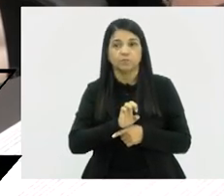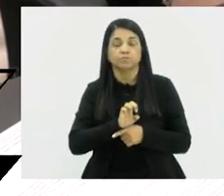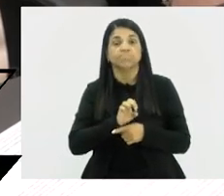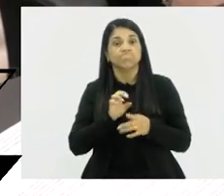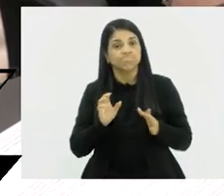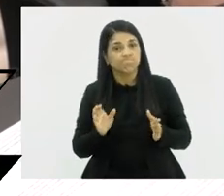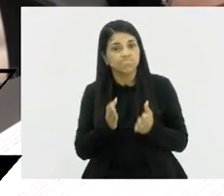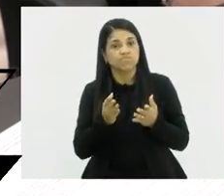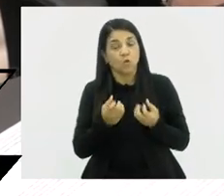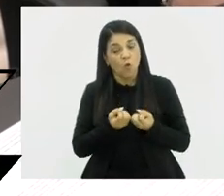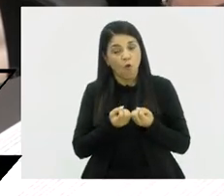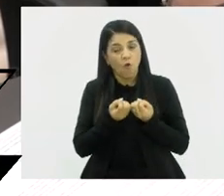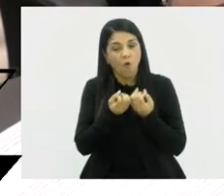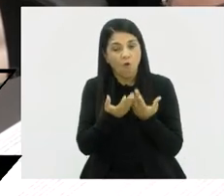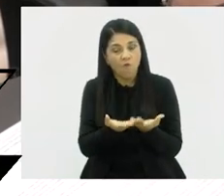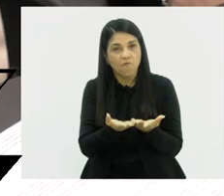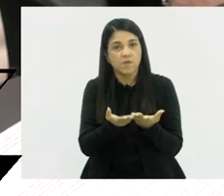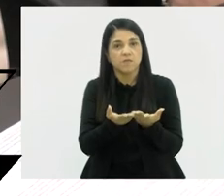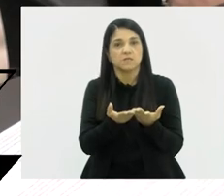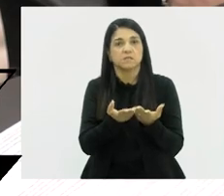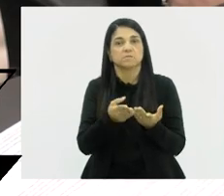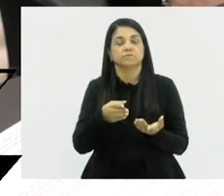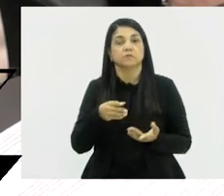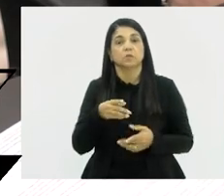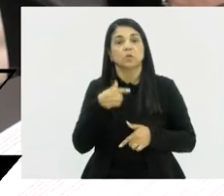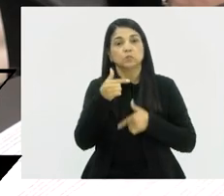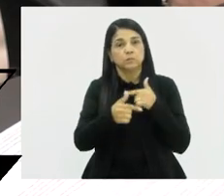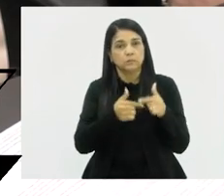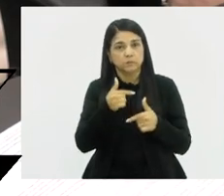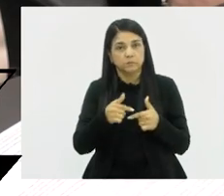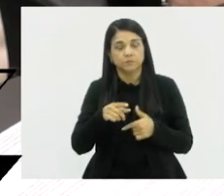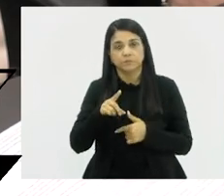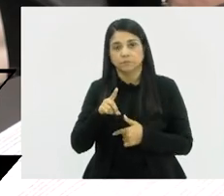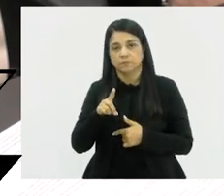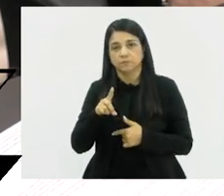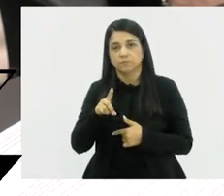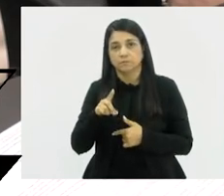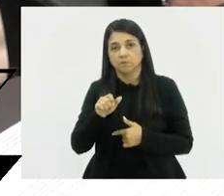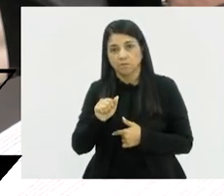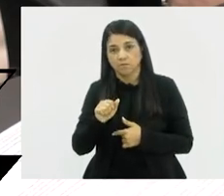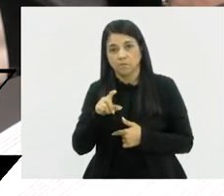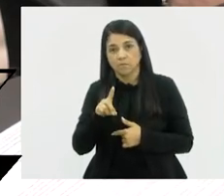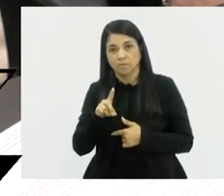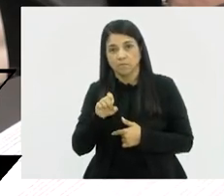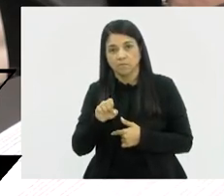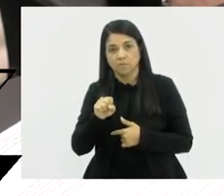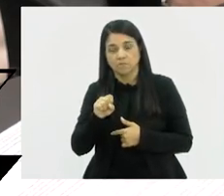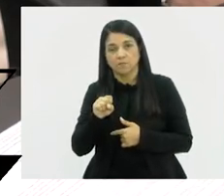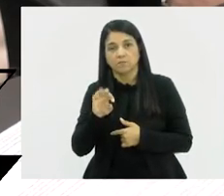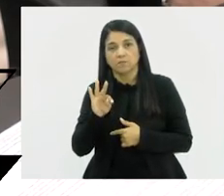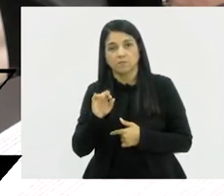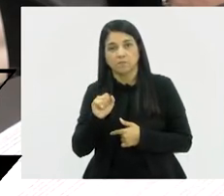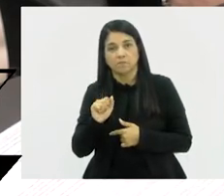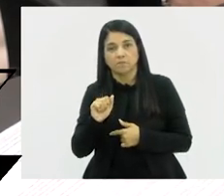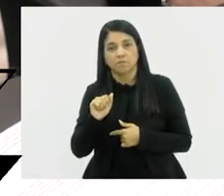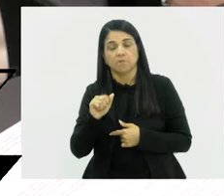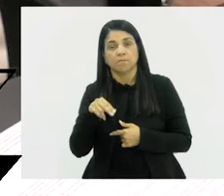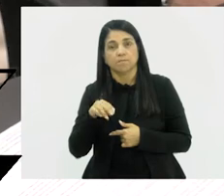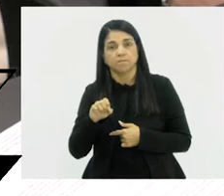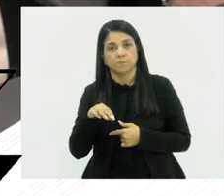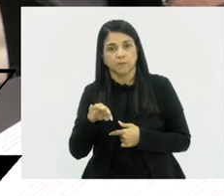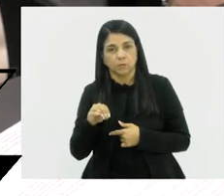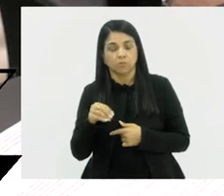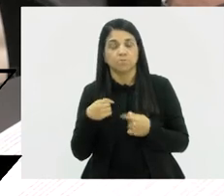incentive e ofereça o serviço de adestramento a esses animais. Então, a gente precisa também de uma previsão